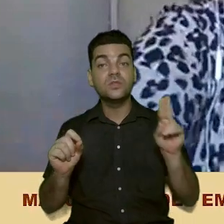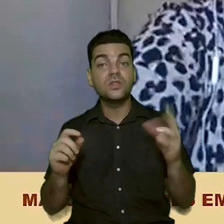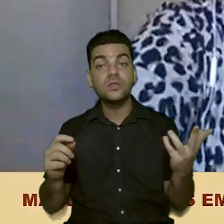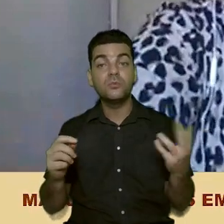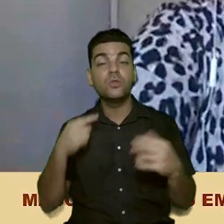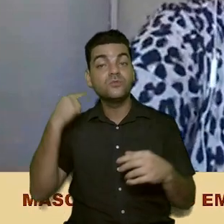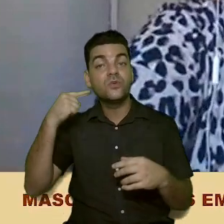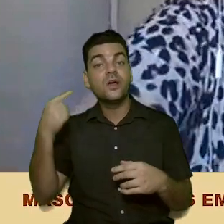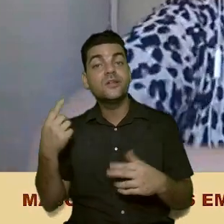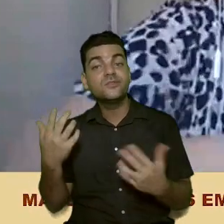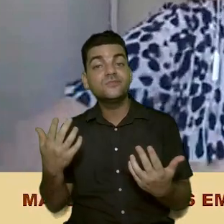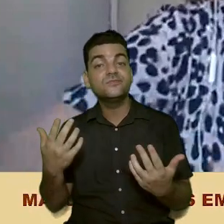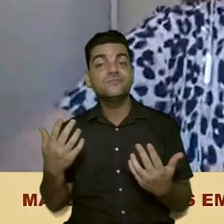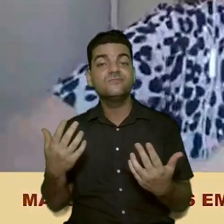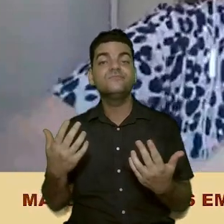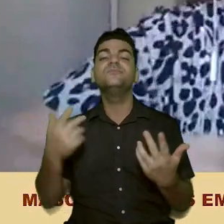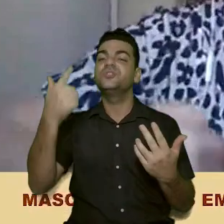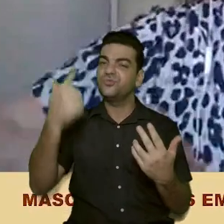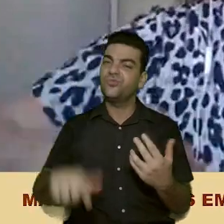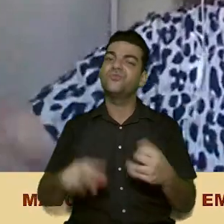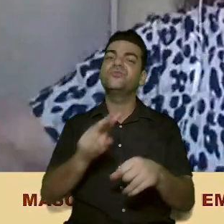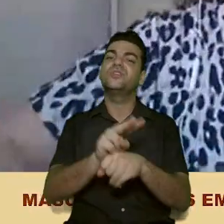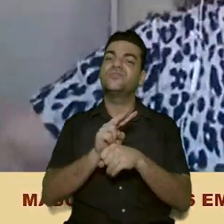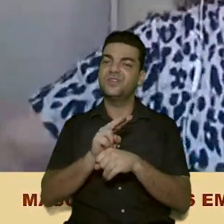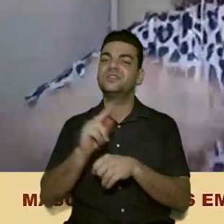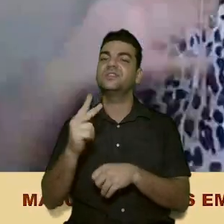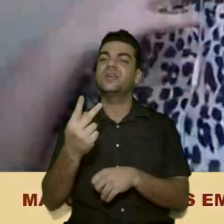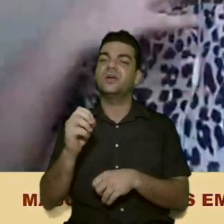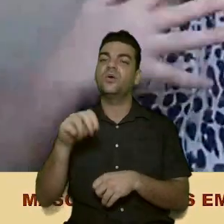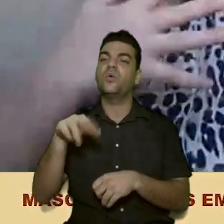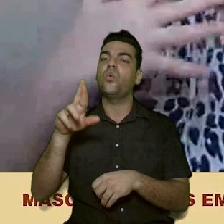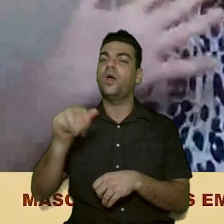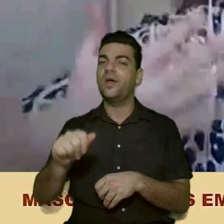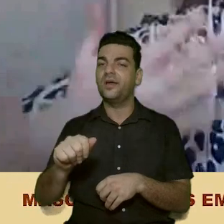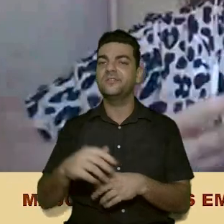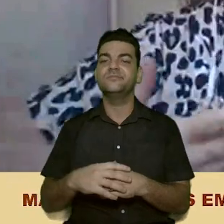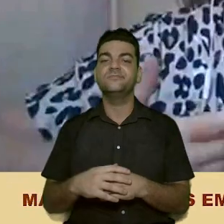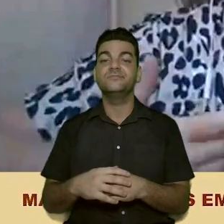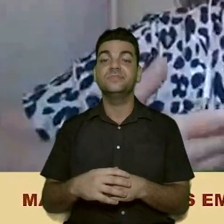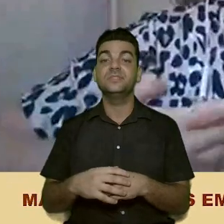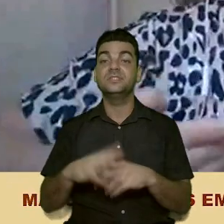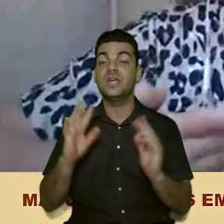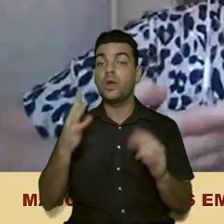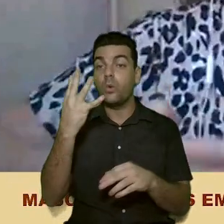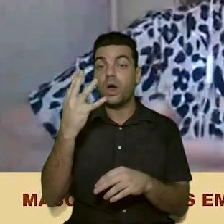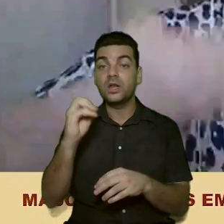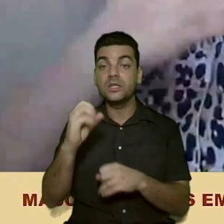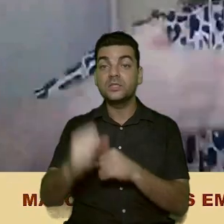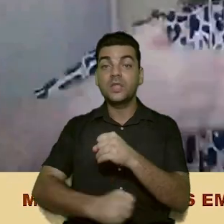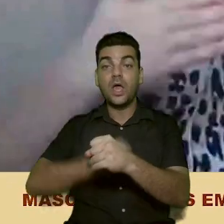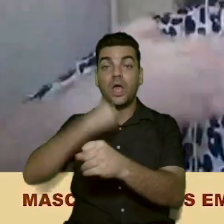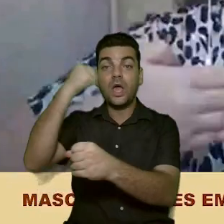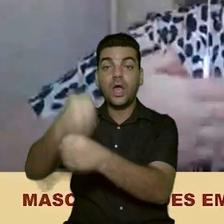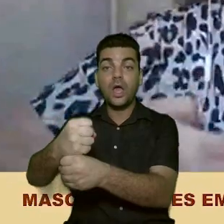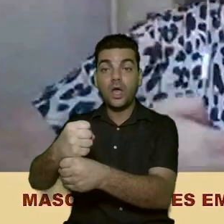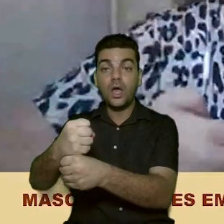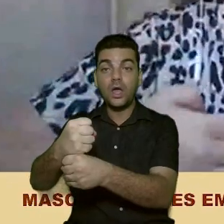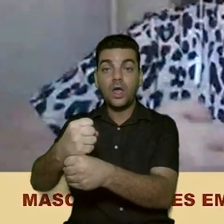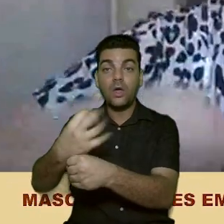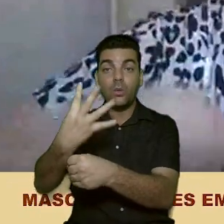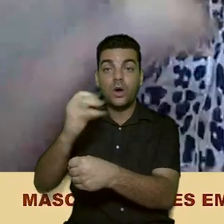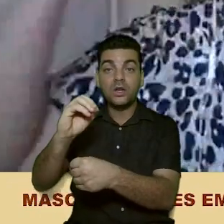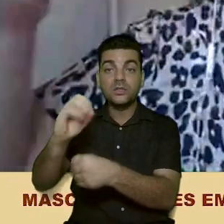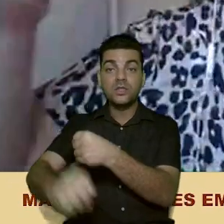pelo advogado dele? Novamente, a legítima defesa da honra. 40 anos. A gente está falando de 40 anos entre